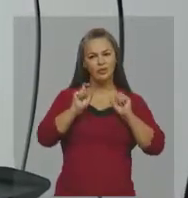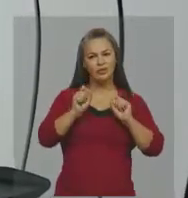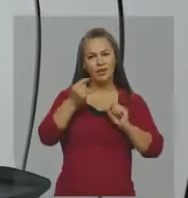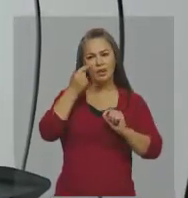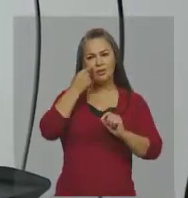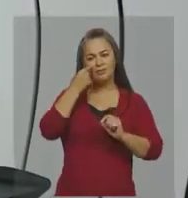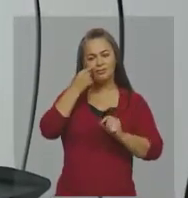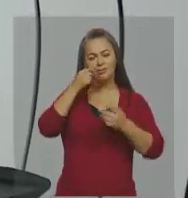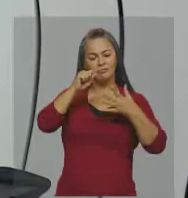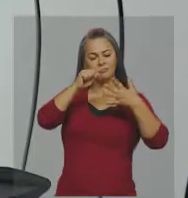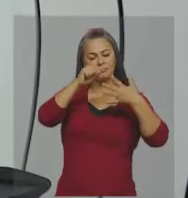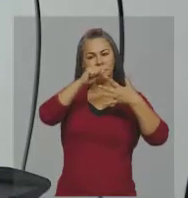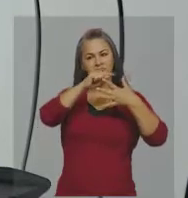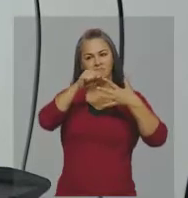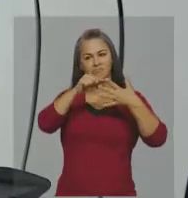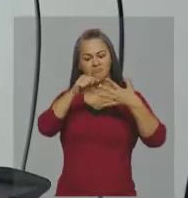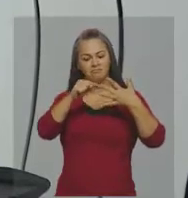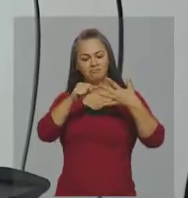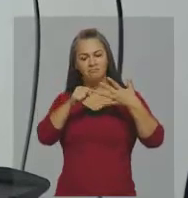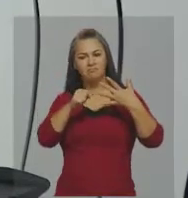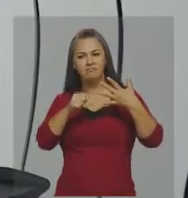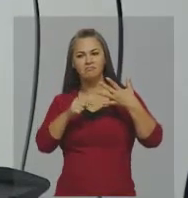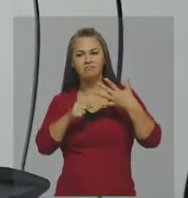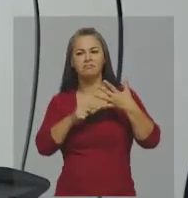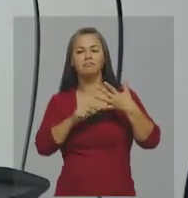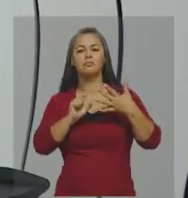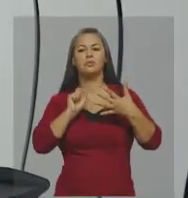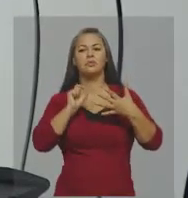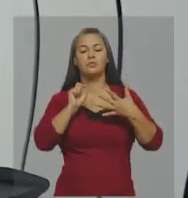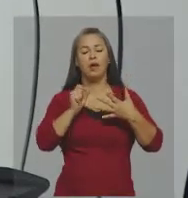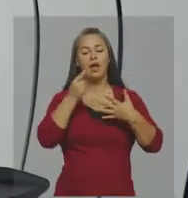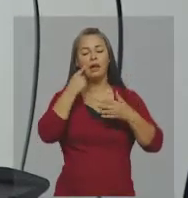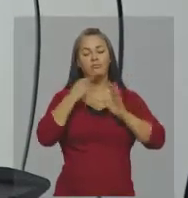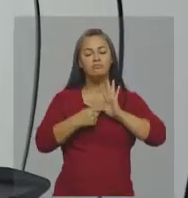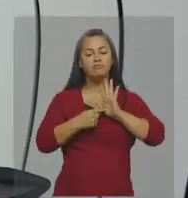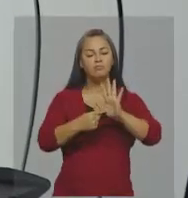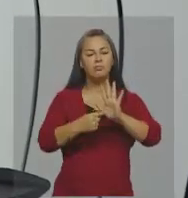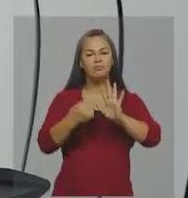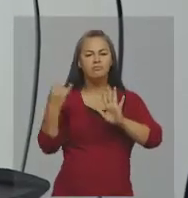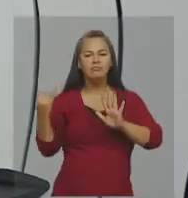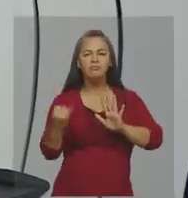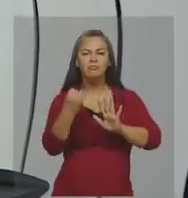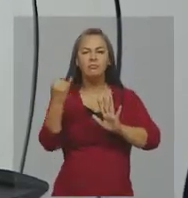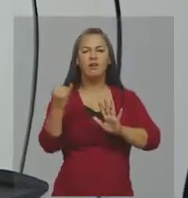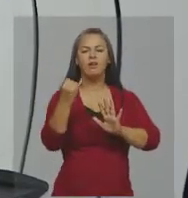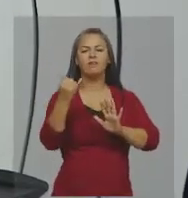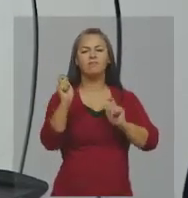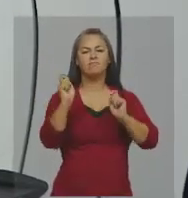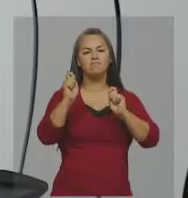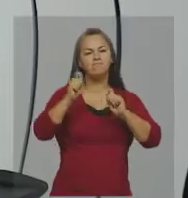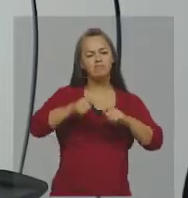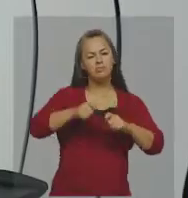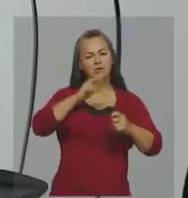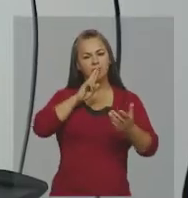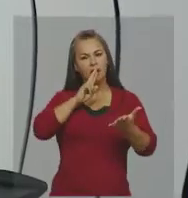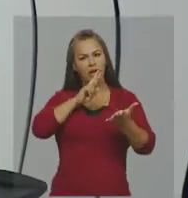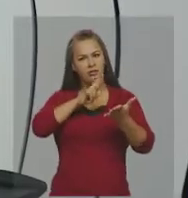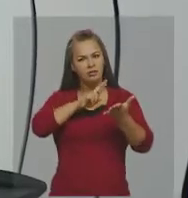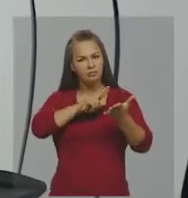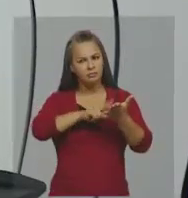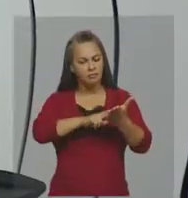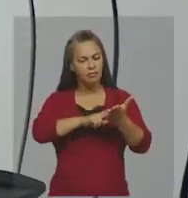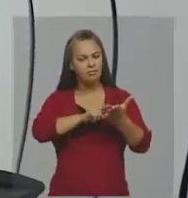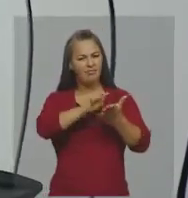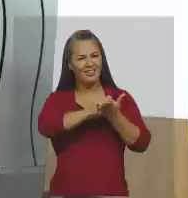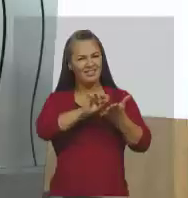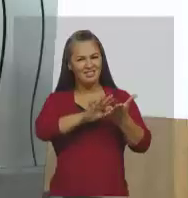digestório, respiratório, cardiovascular e excretor, que foram necessários para que os alunos pudessem resolver os exercícios do PET